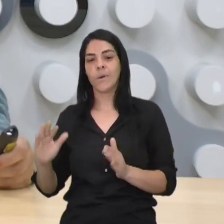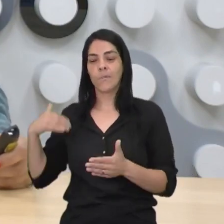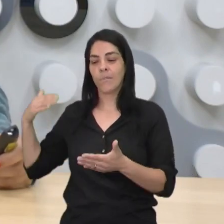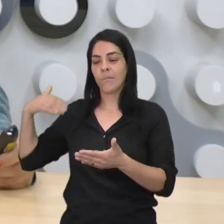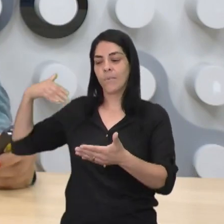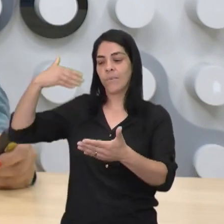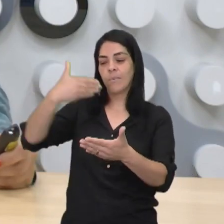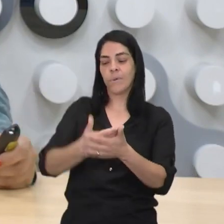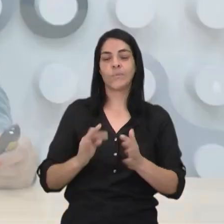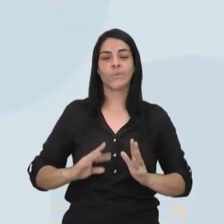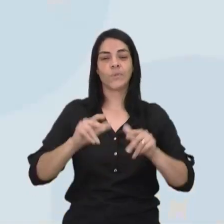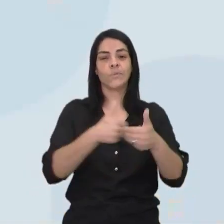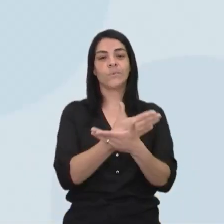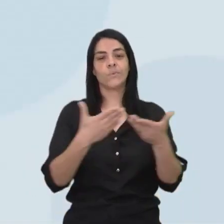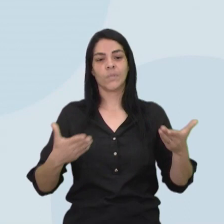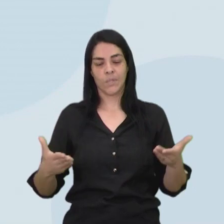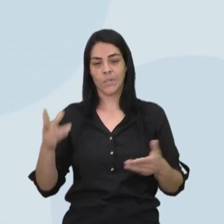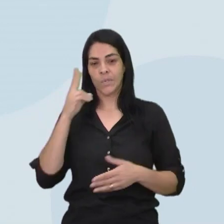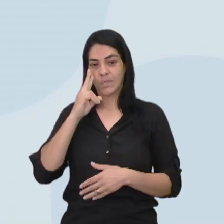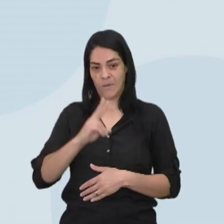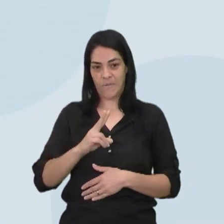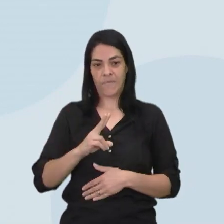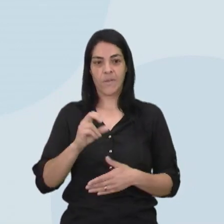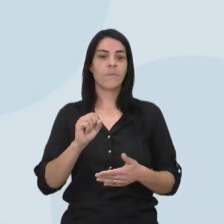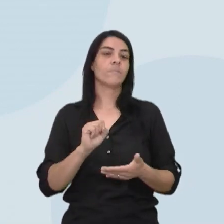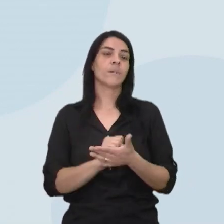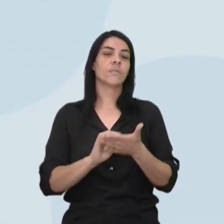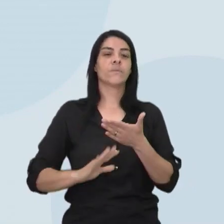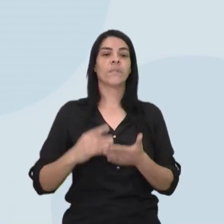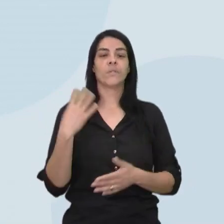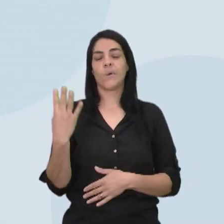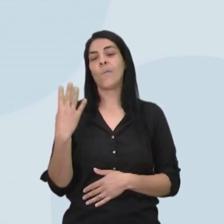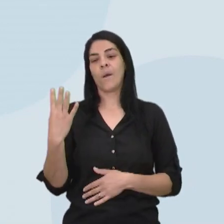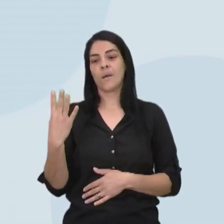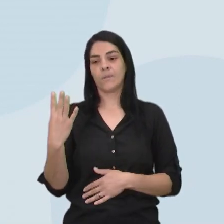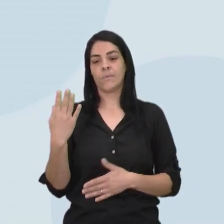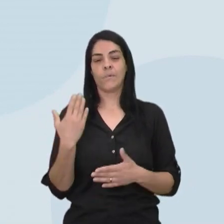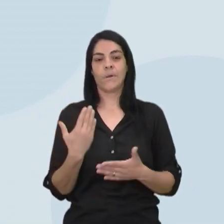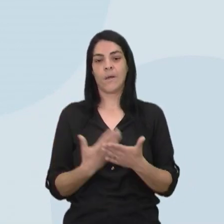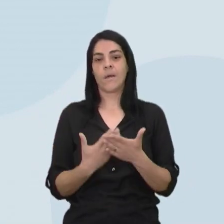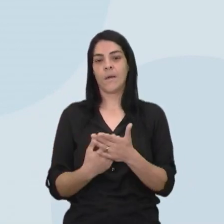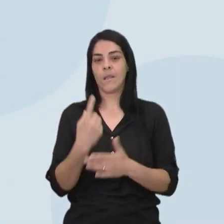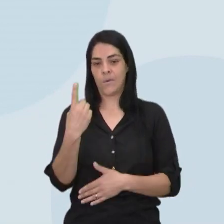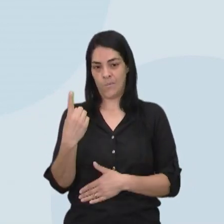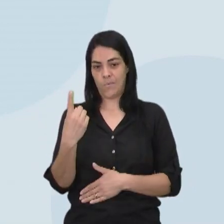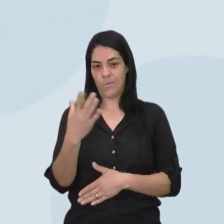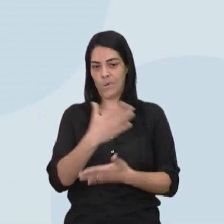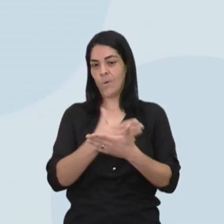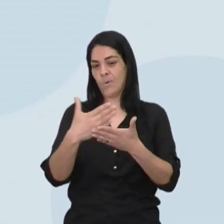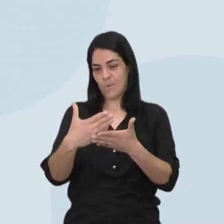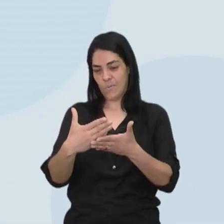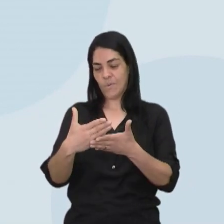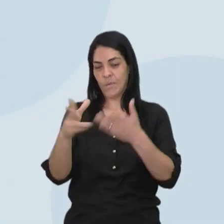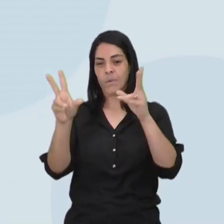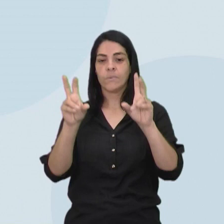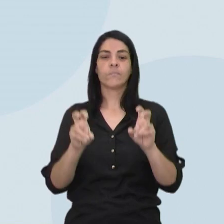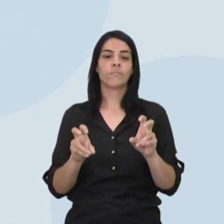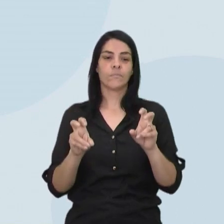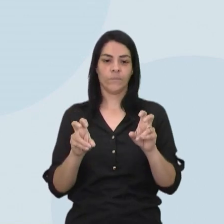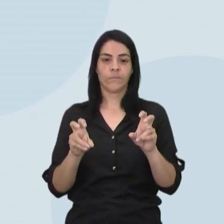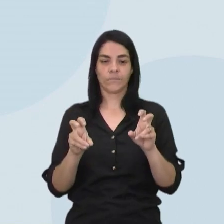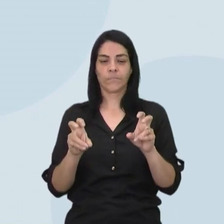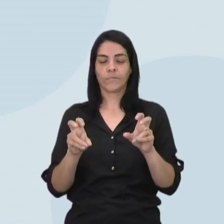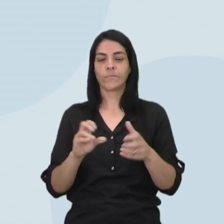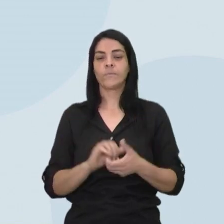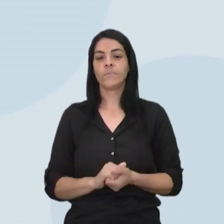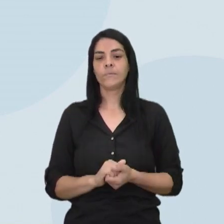aí das nossas aulas. Vamos lá? Então, atividade 4, a gente viu na aula 1 a introdução do que eu falei aí sobre um sobrevoo que a gente